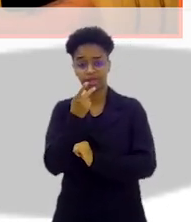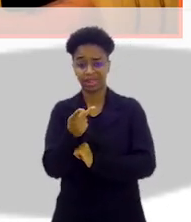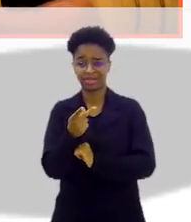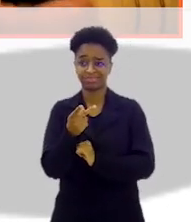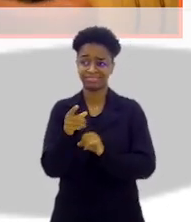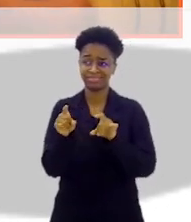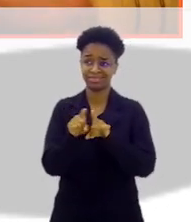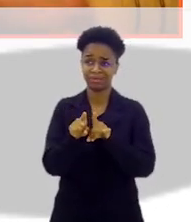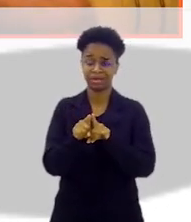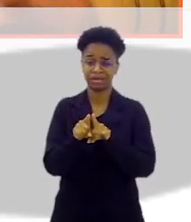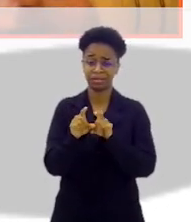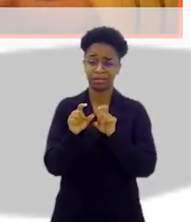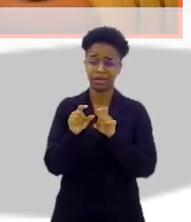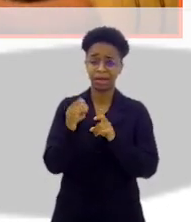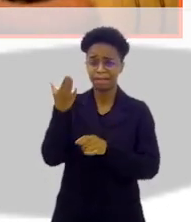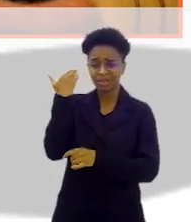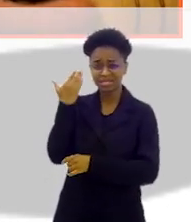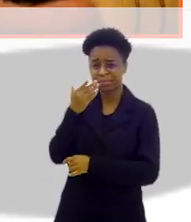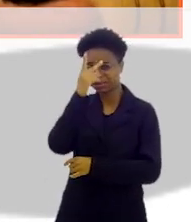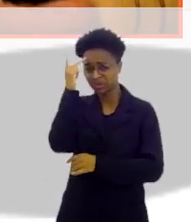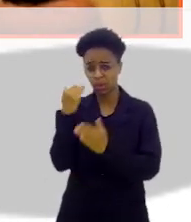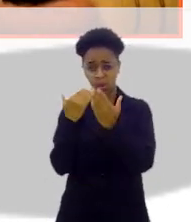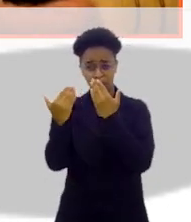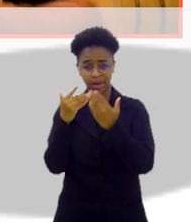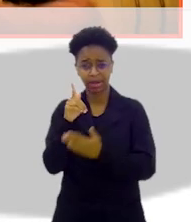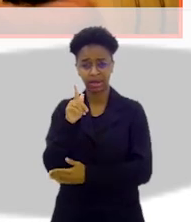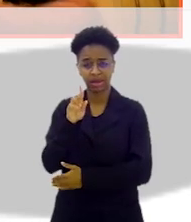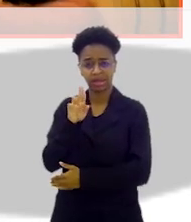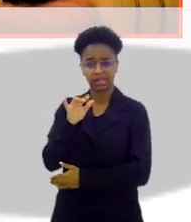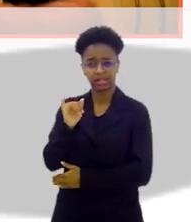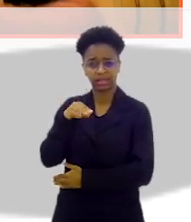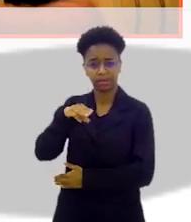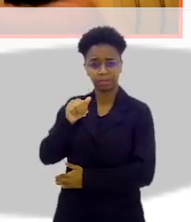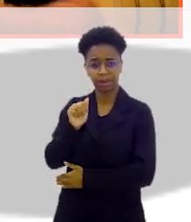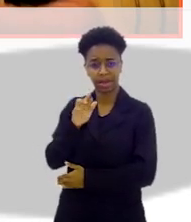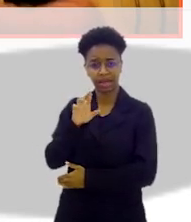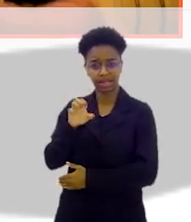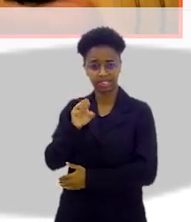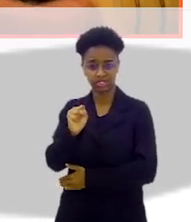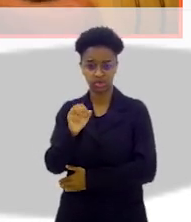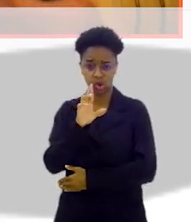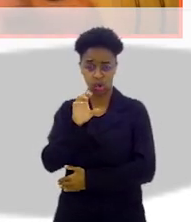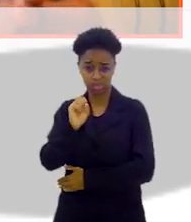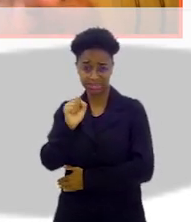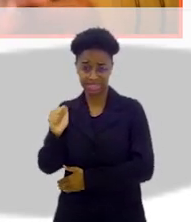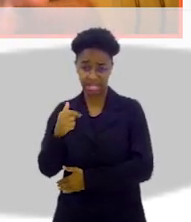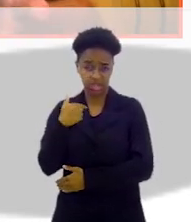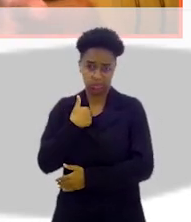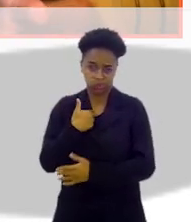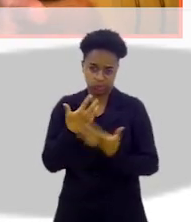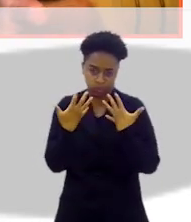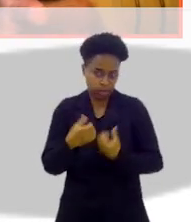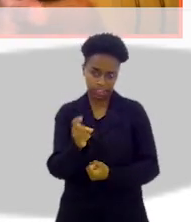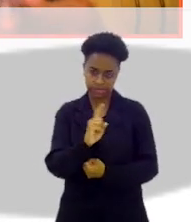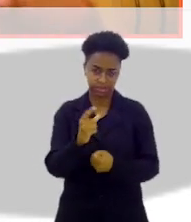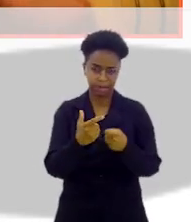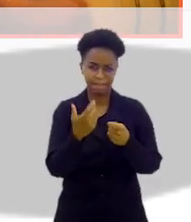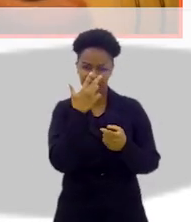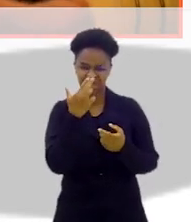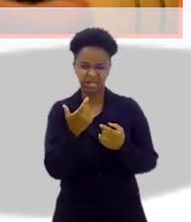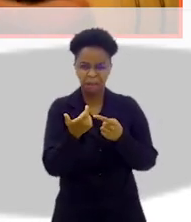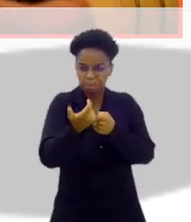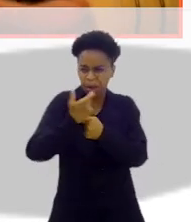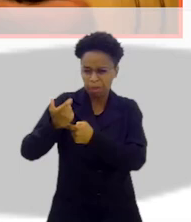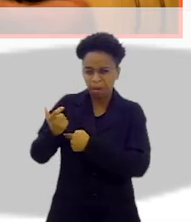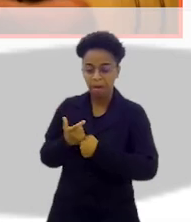dizer que, até chamativo, eles me comparavam muito com Guimarães Rosa, sabe? E isso, para mim, era uma injúria, em